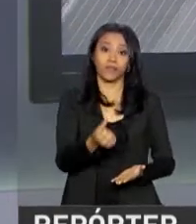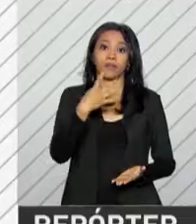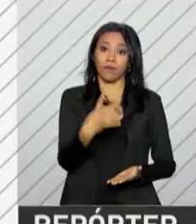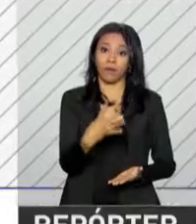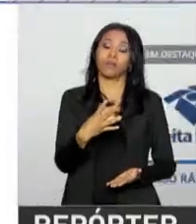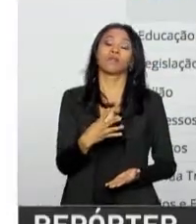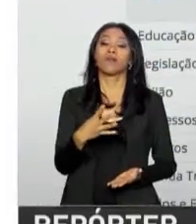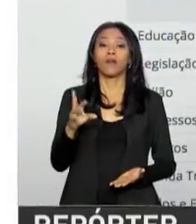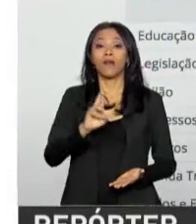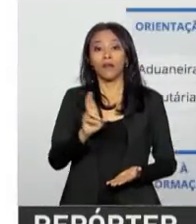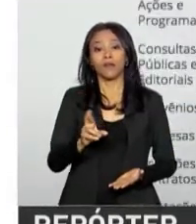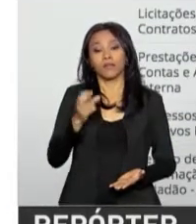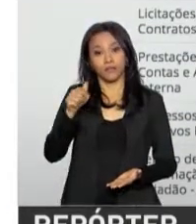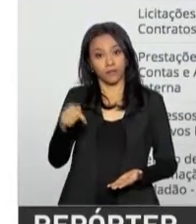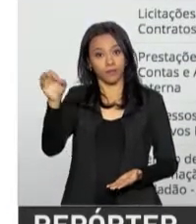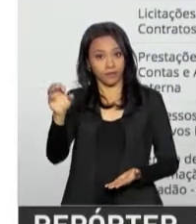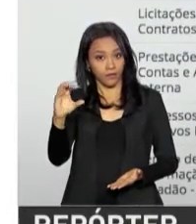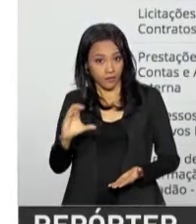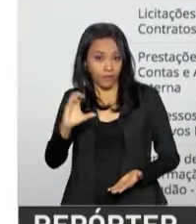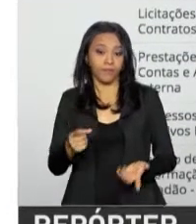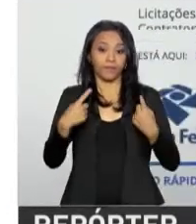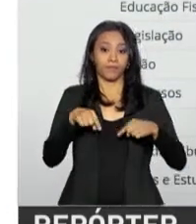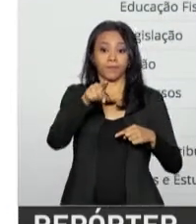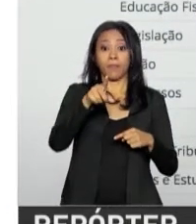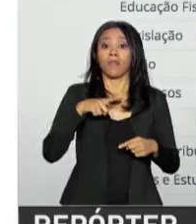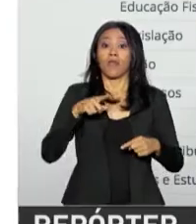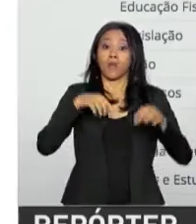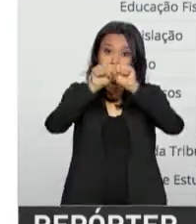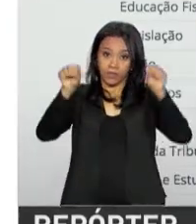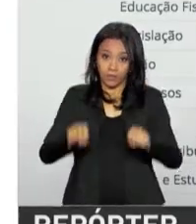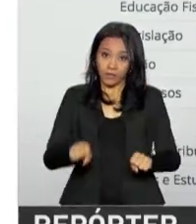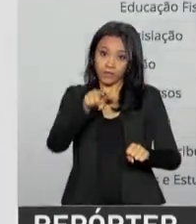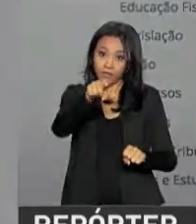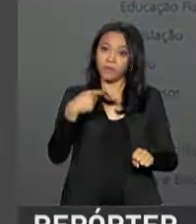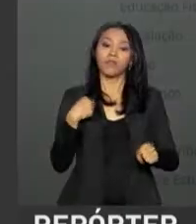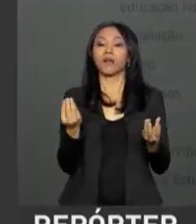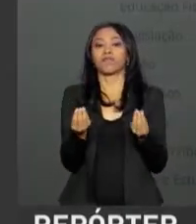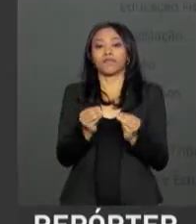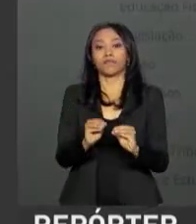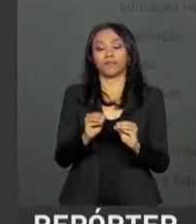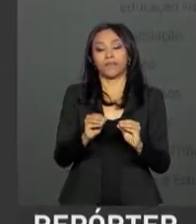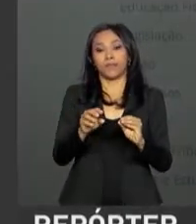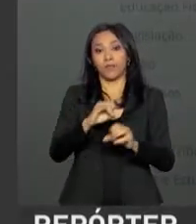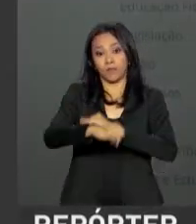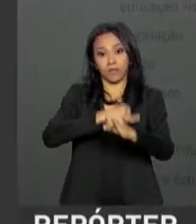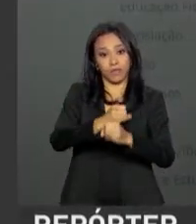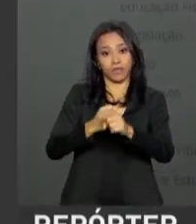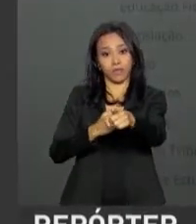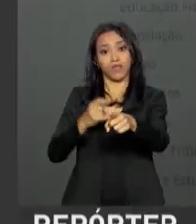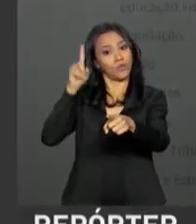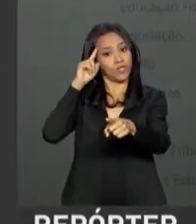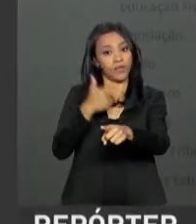o programa gerador da declaração vai estar disponível no site da receita federal para ser baixado a partir